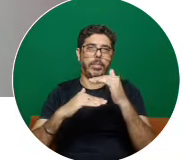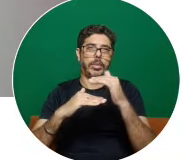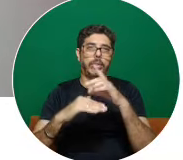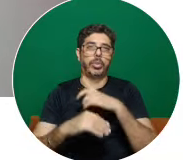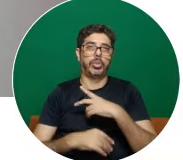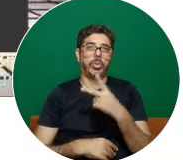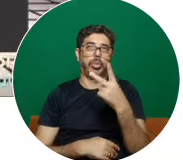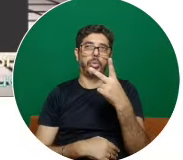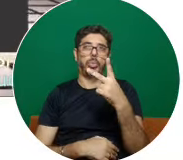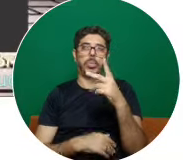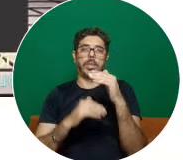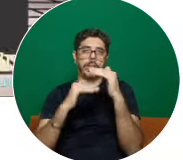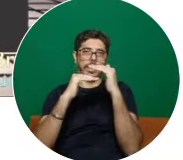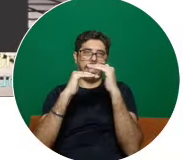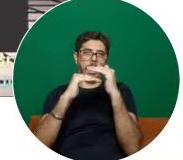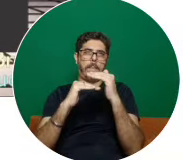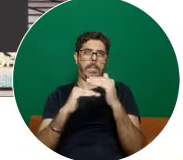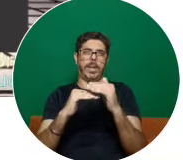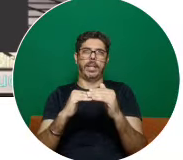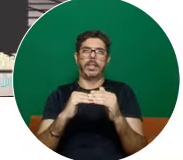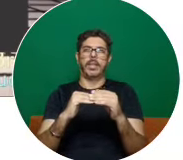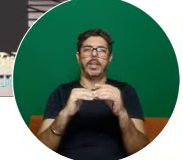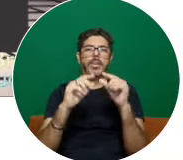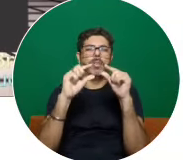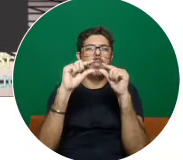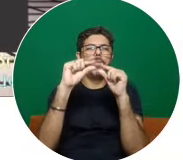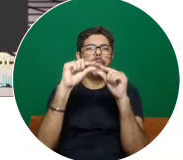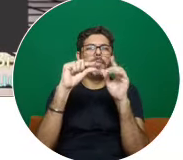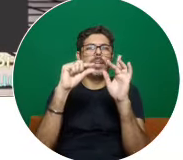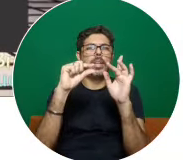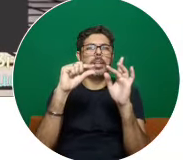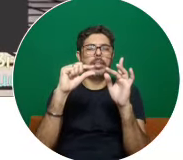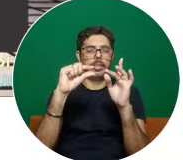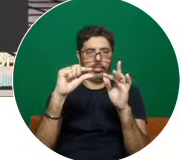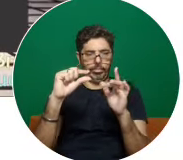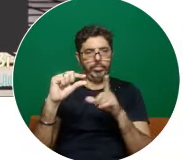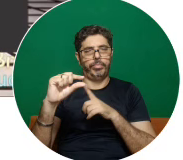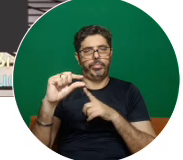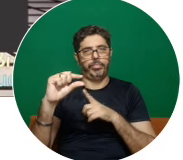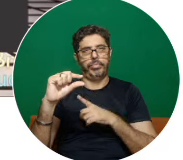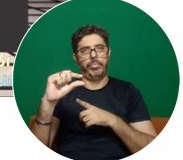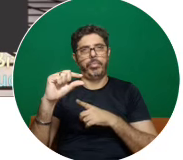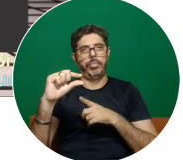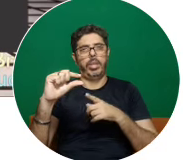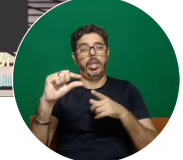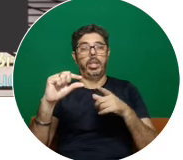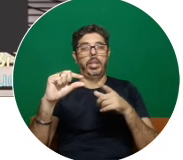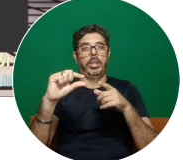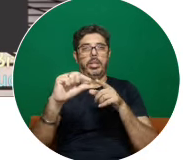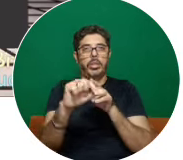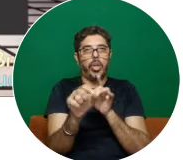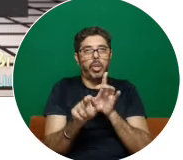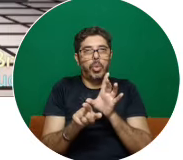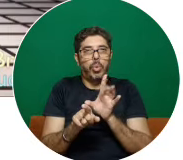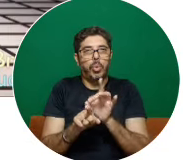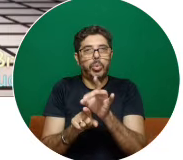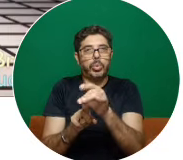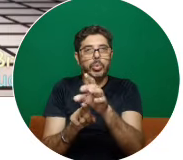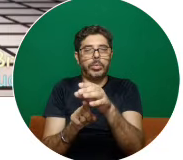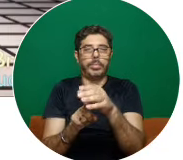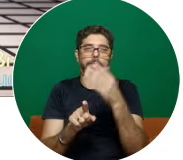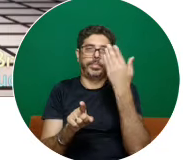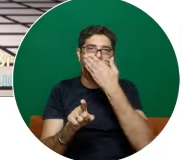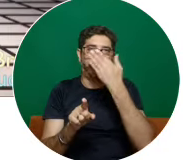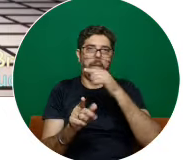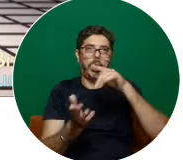duas camadas paralelas de fitas finas de um material condutor transparente, uma sobre a outra. Uma tensão é mantida entre